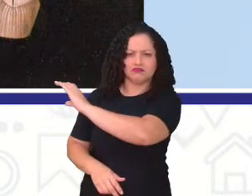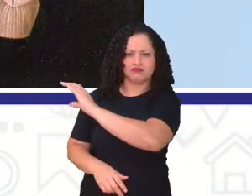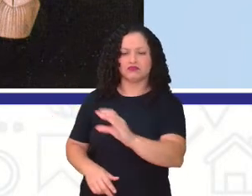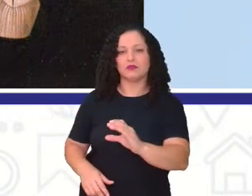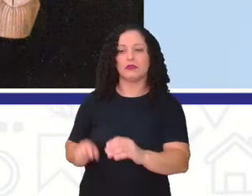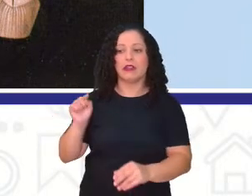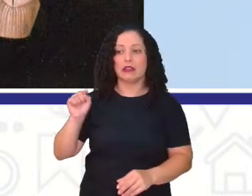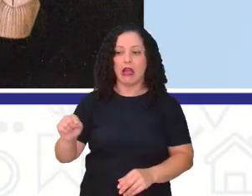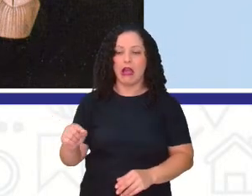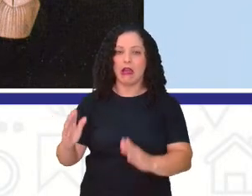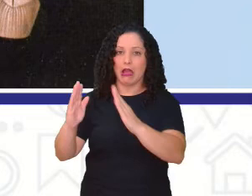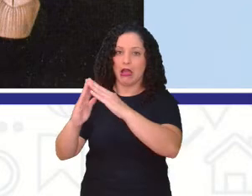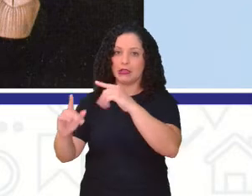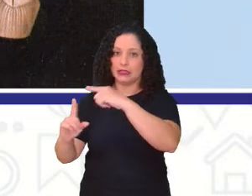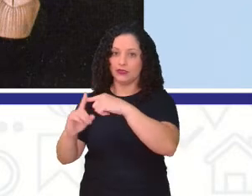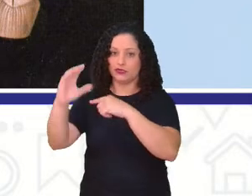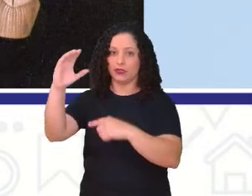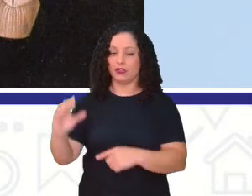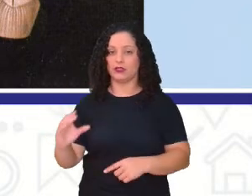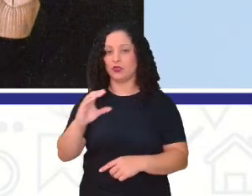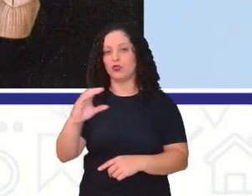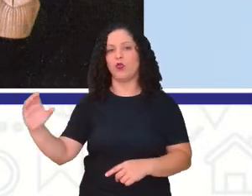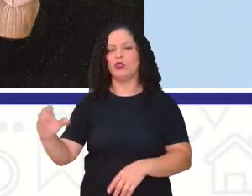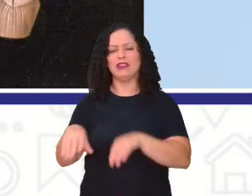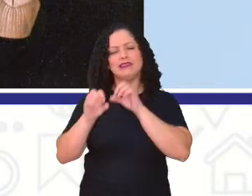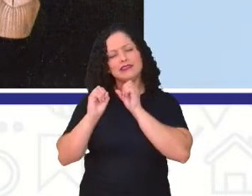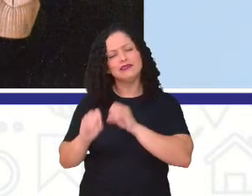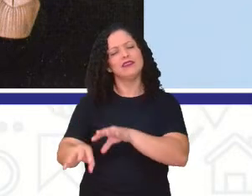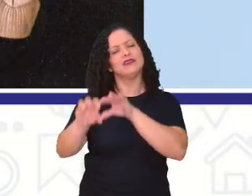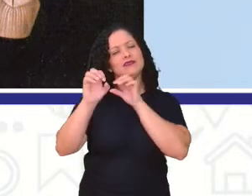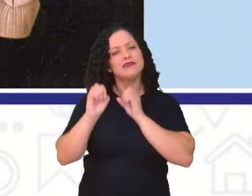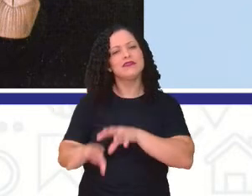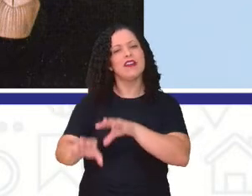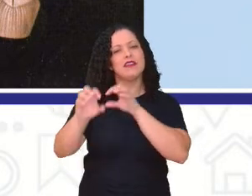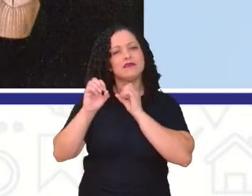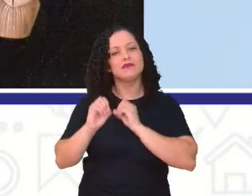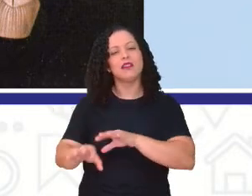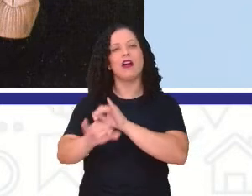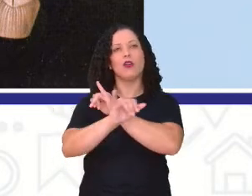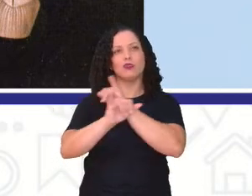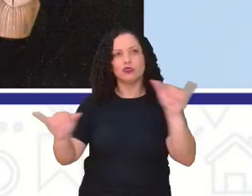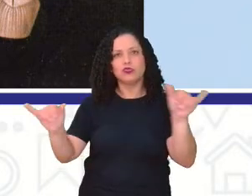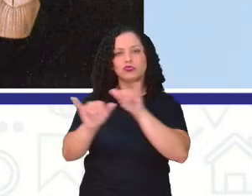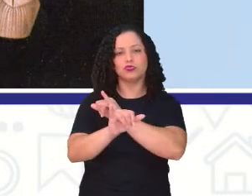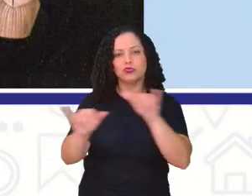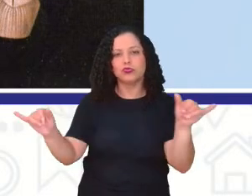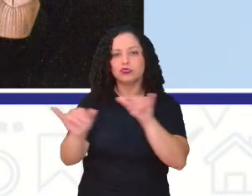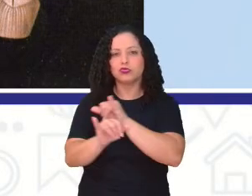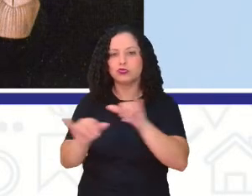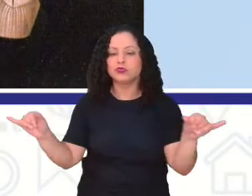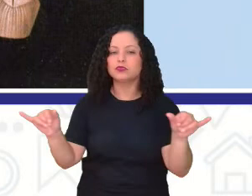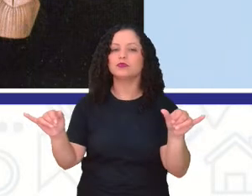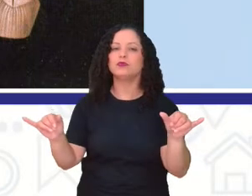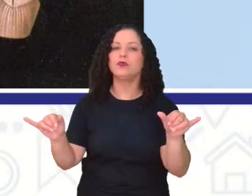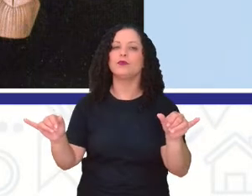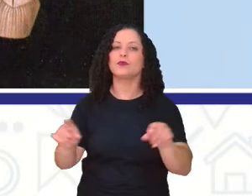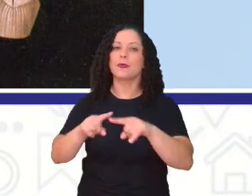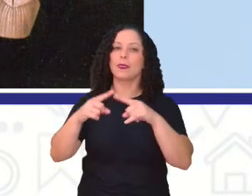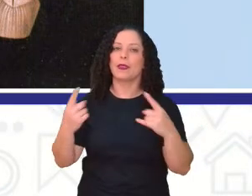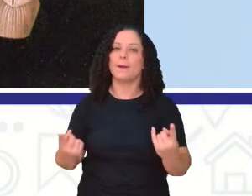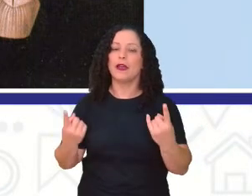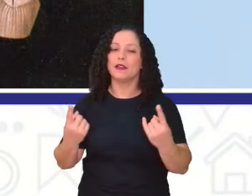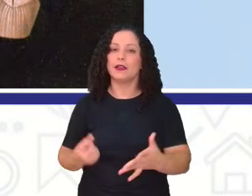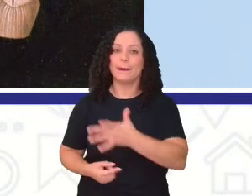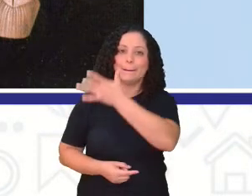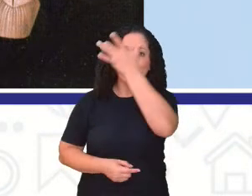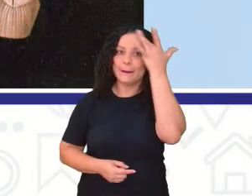ensina, está durante o tempo, né, durante os anos, ensinando a mensagem, né, dos evangelhos, né, a